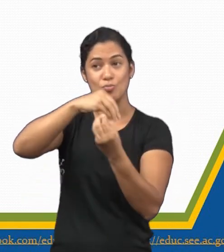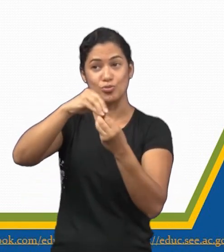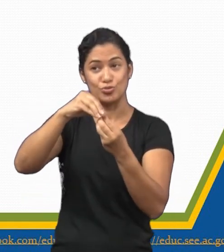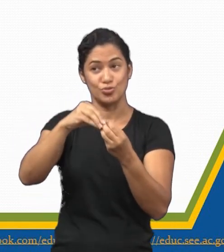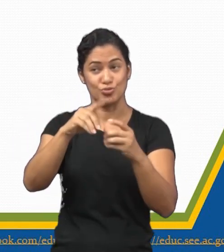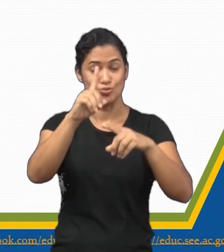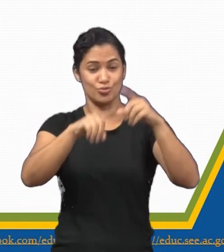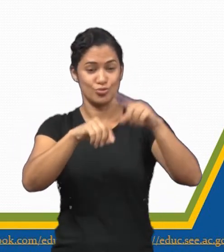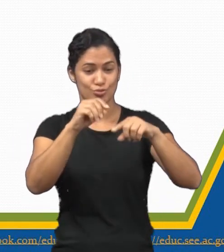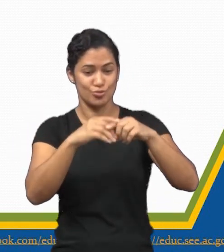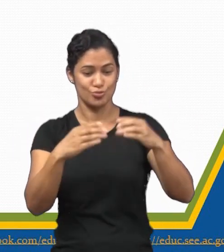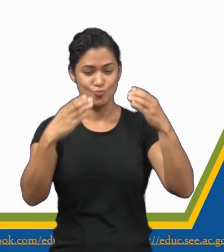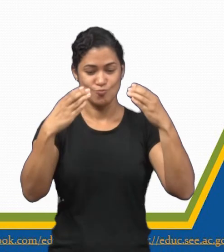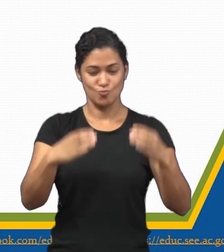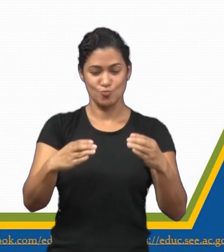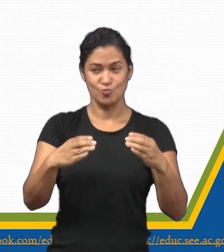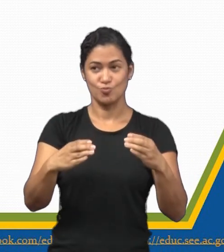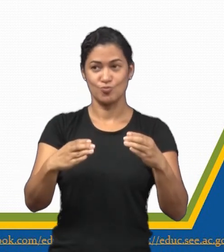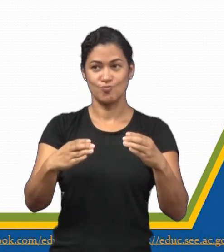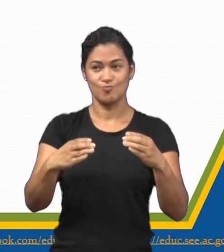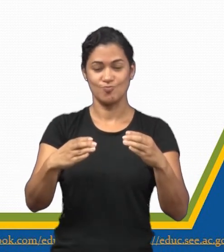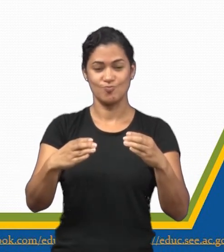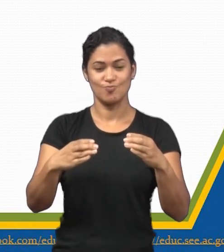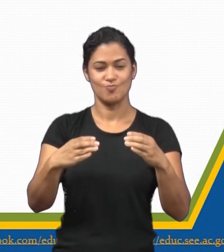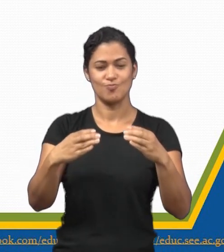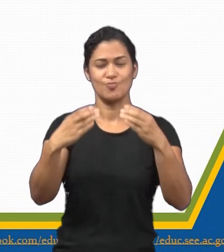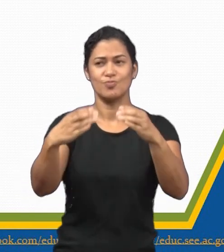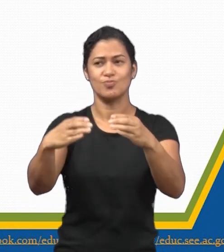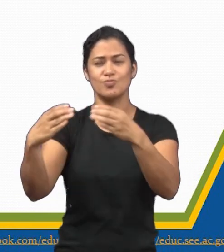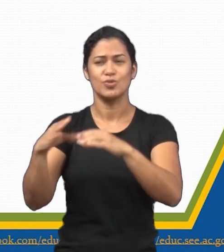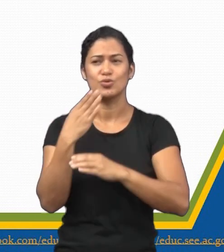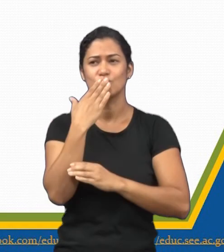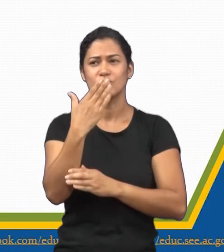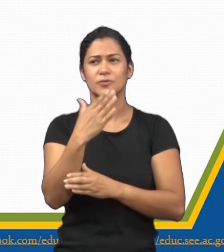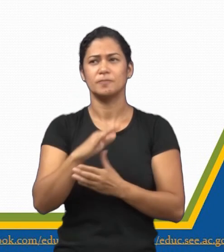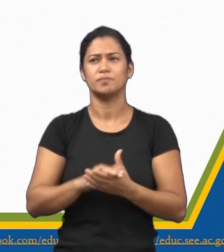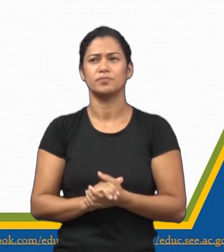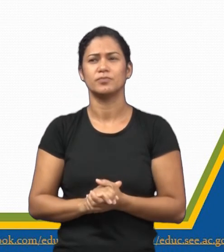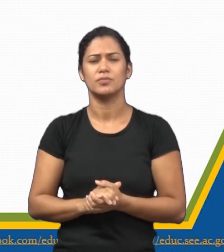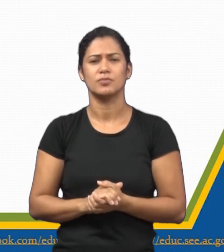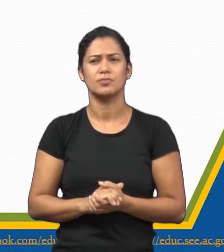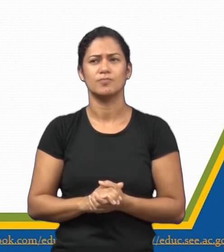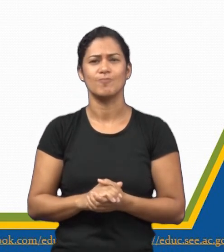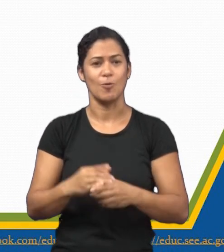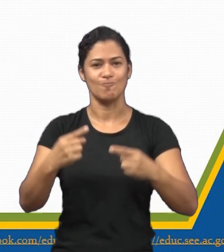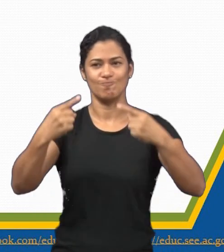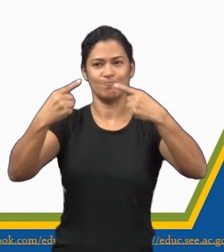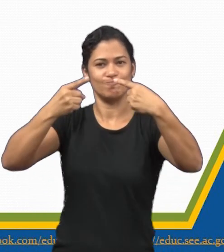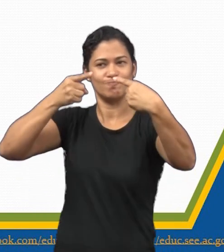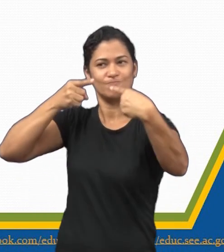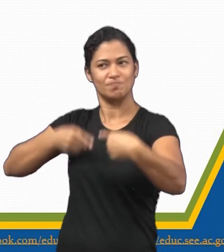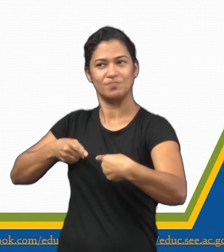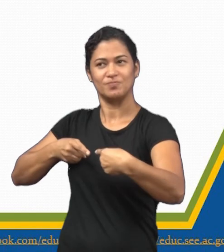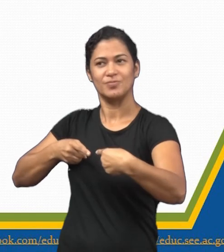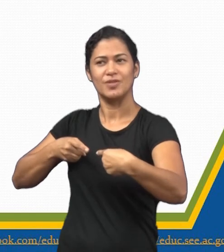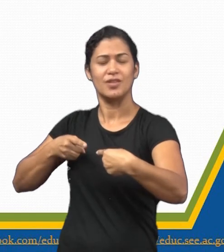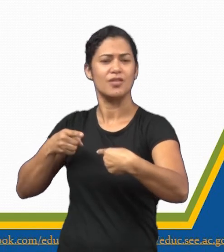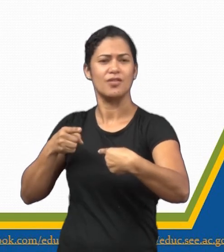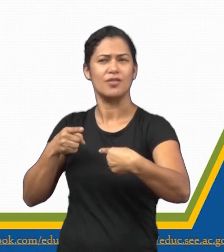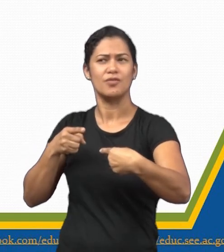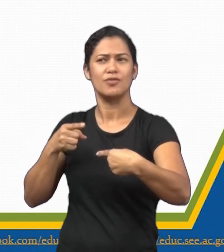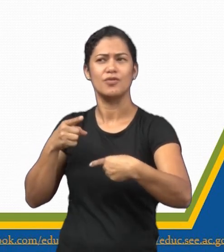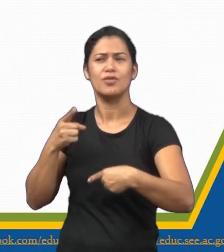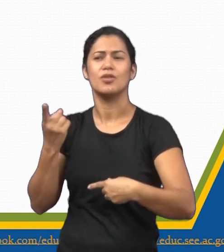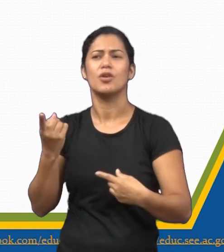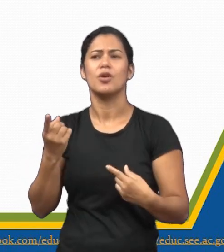bairros, dos outros tipos de bairros. Ok, crianças? E eu queria deixar aqui com vocês um desafio bem legal. Nosso desafio do dia.